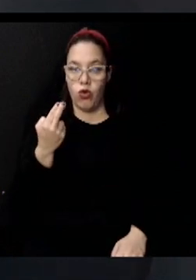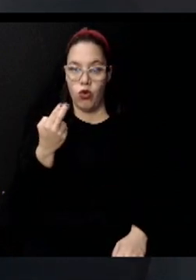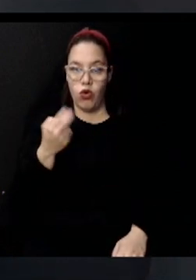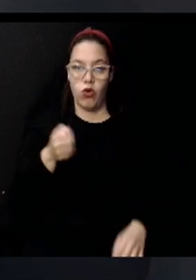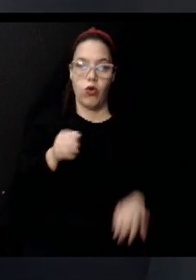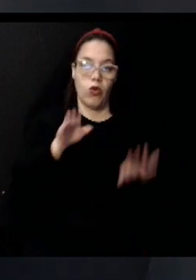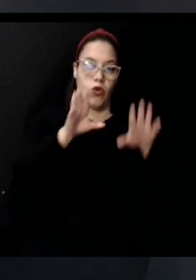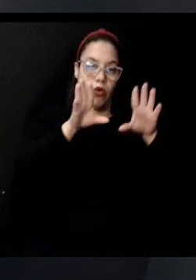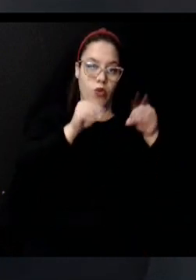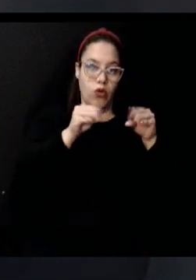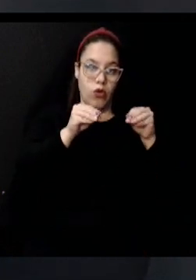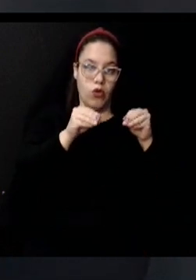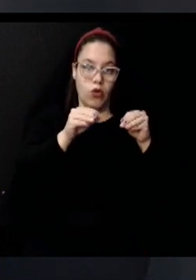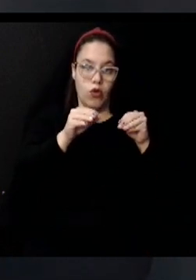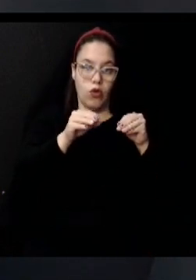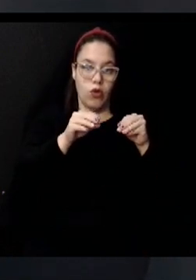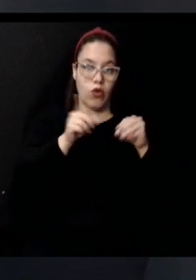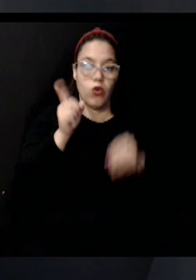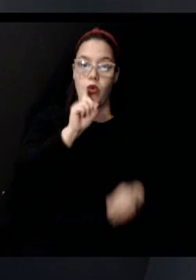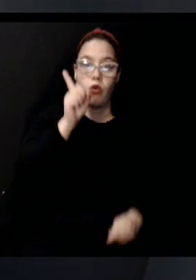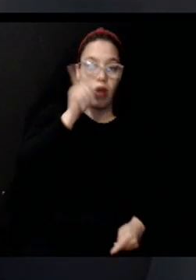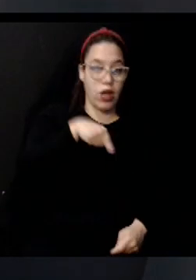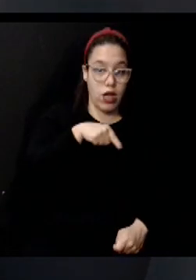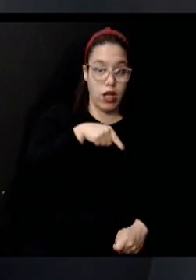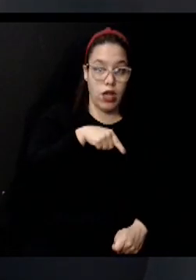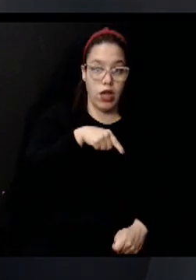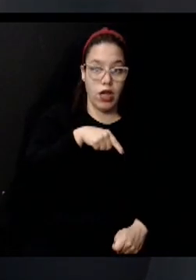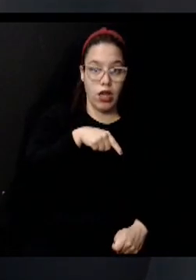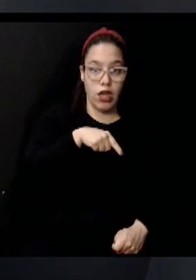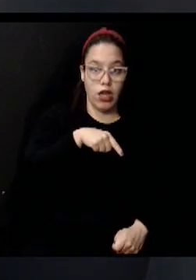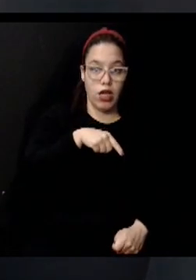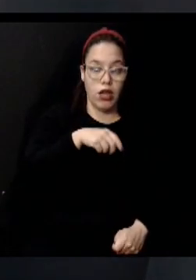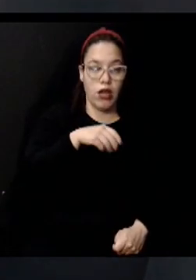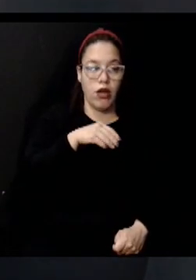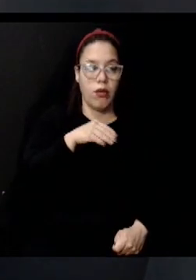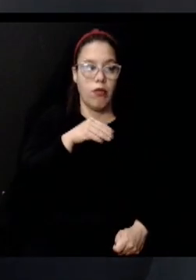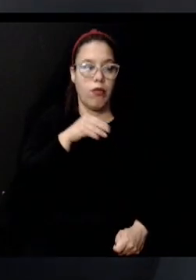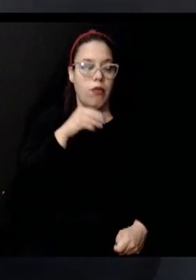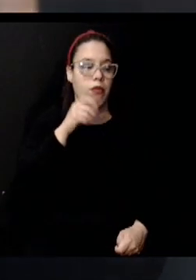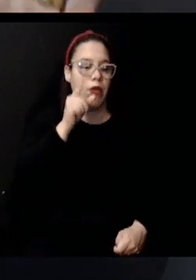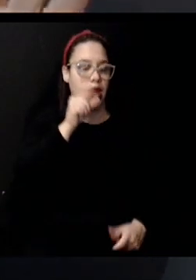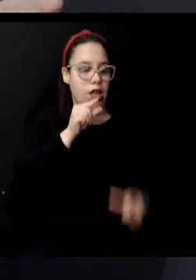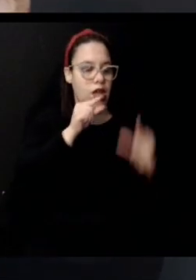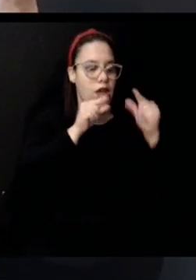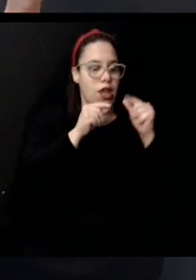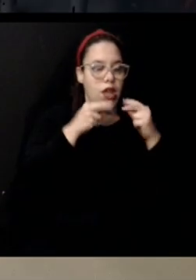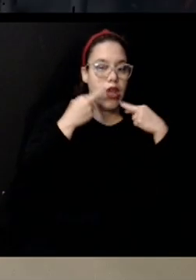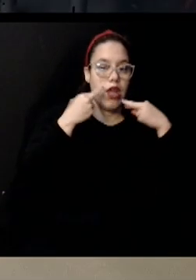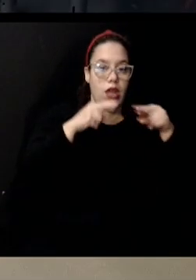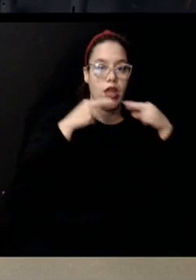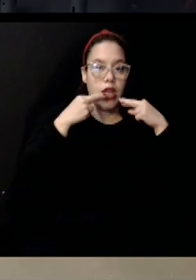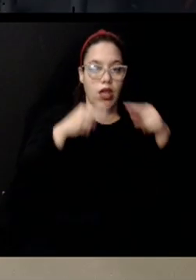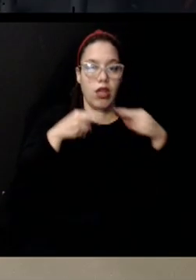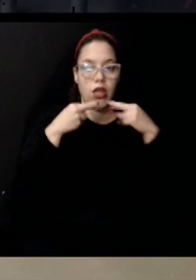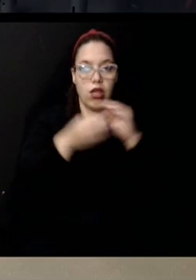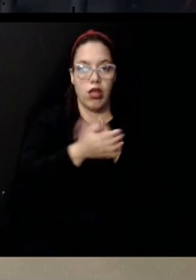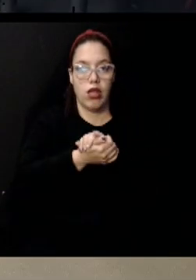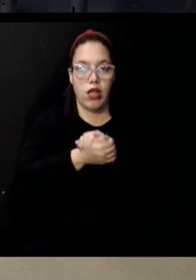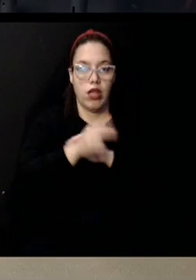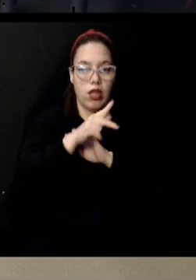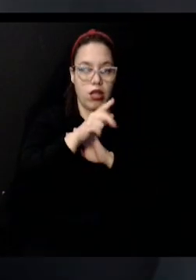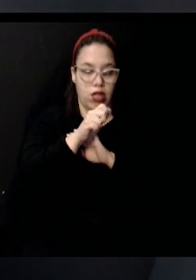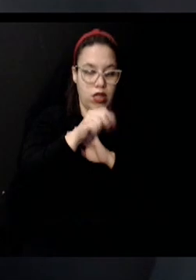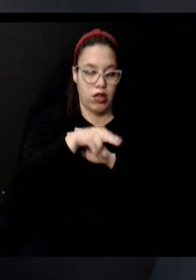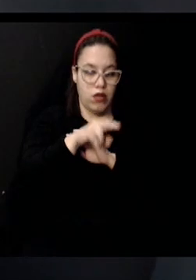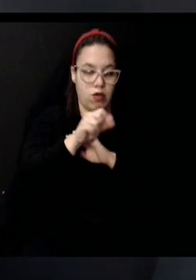não é isso. Essas pequenas reclamações eu chamo de pano de fundo, não sei, Hum, Juliana, como é que você chama, não.